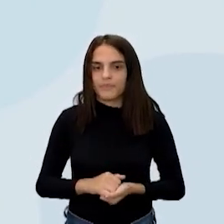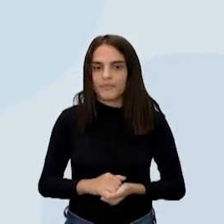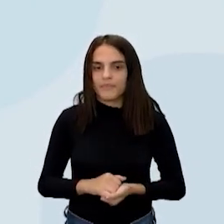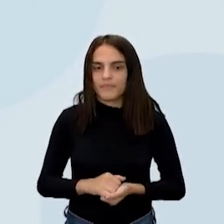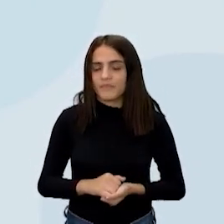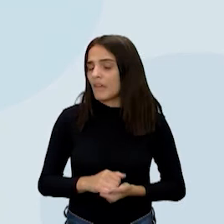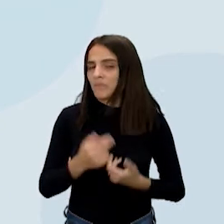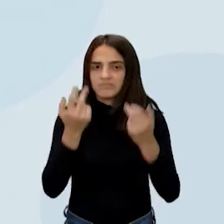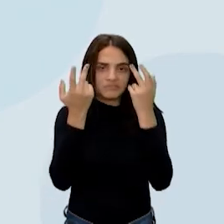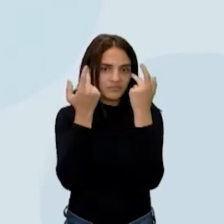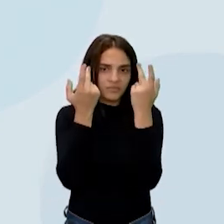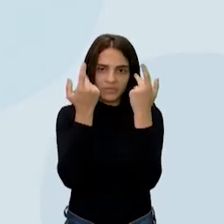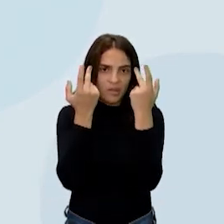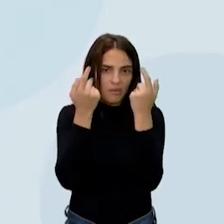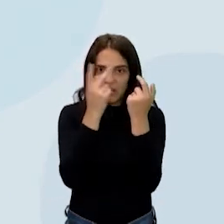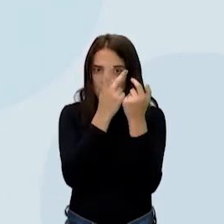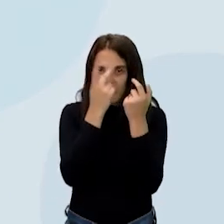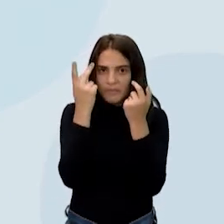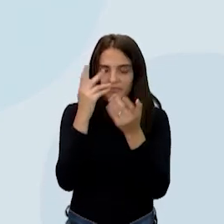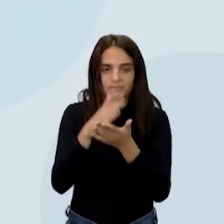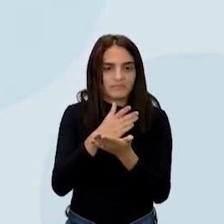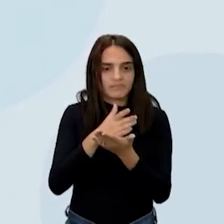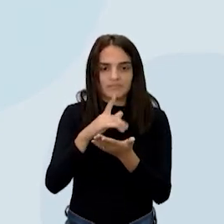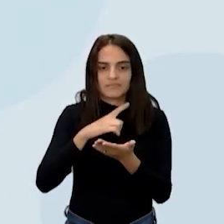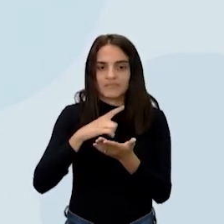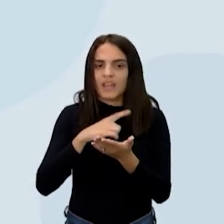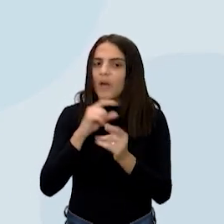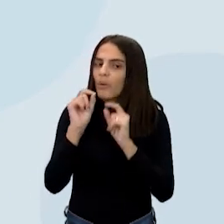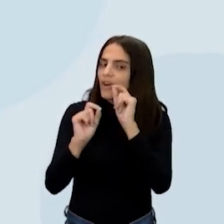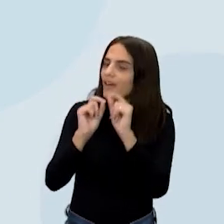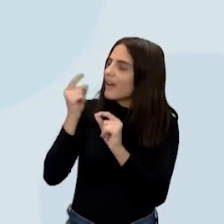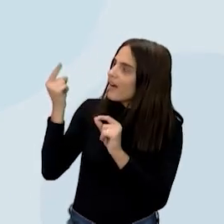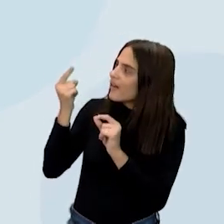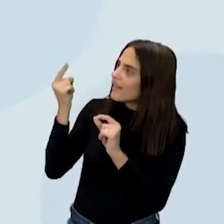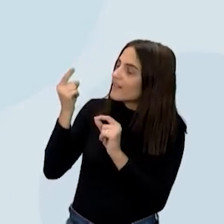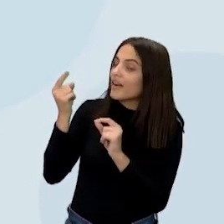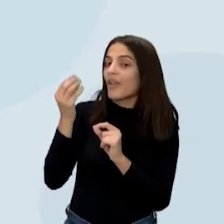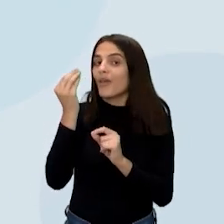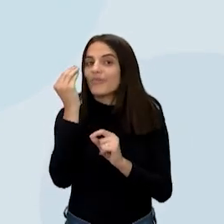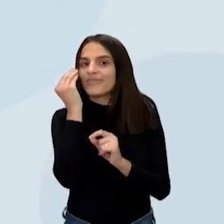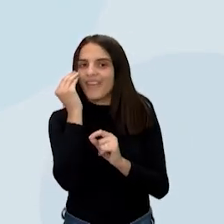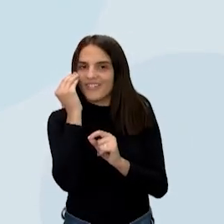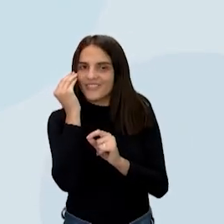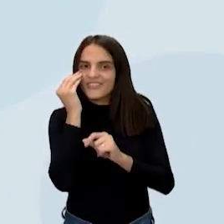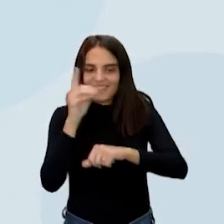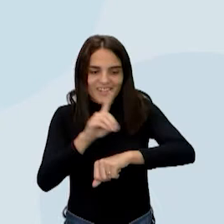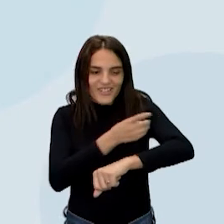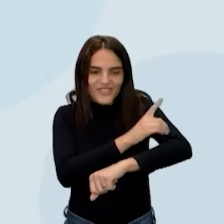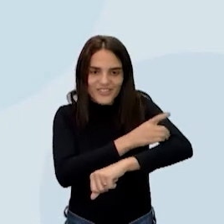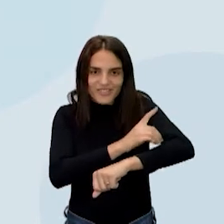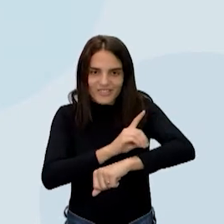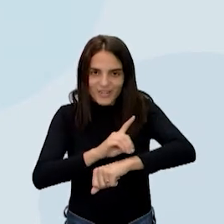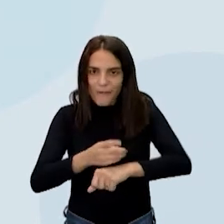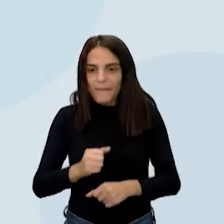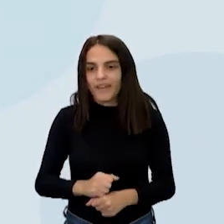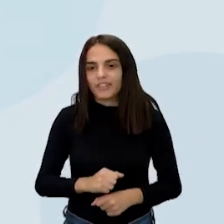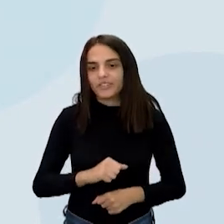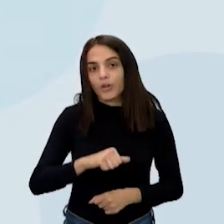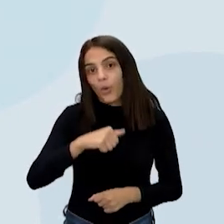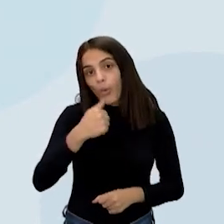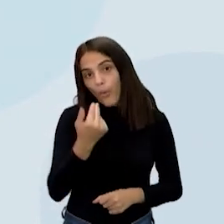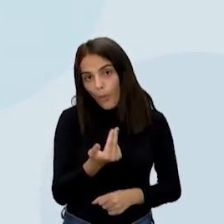é comum para algumas pessoas, a né? gente pode inferir que é o que ali? O teste para diabetes, o teste, né? Ou pode ser o teste para diabetes, ou o